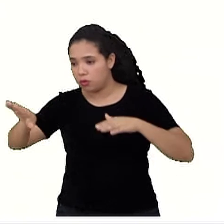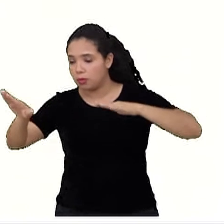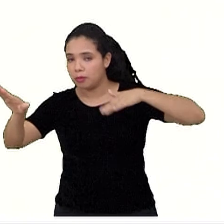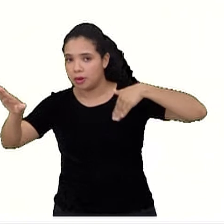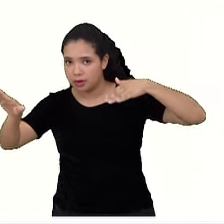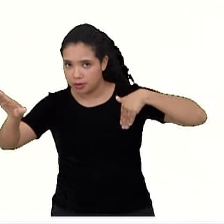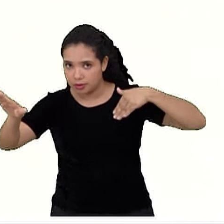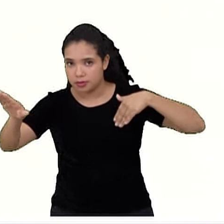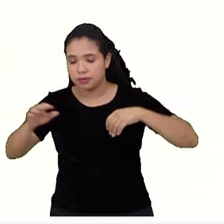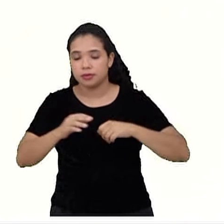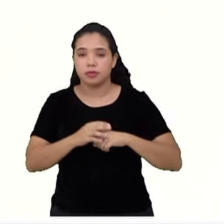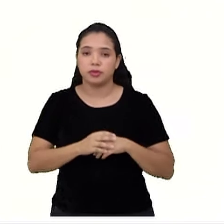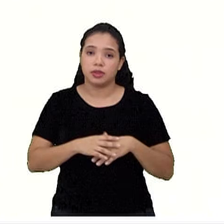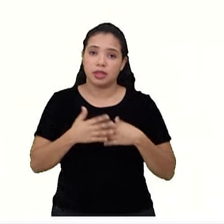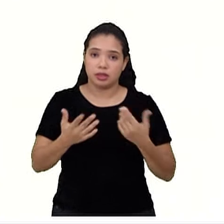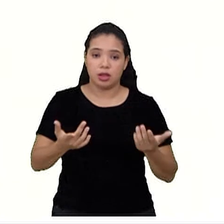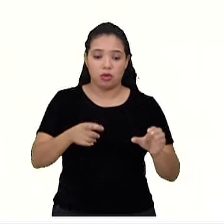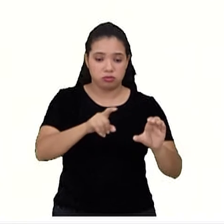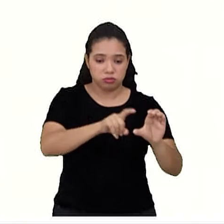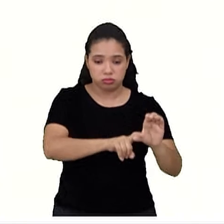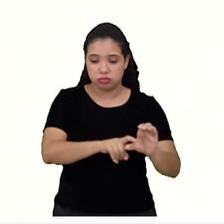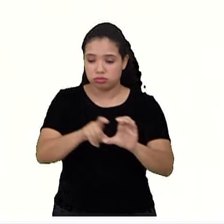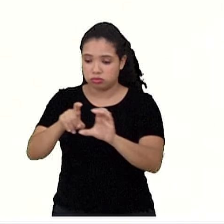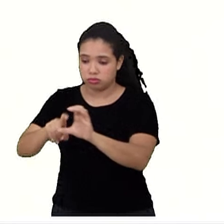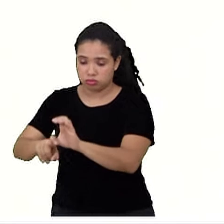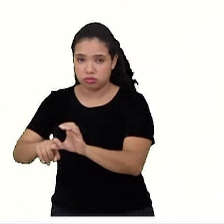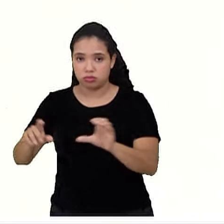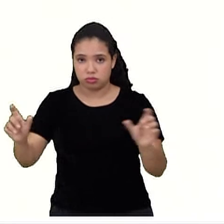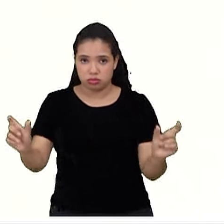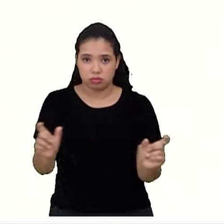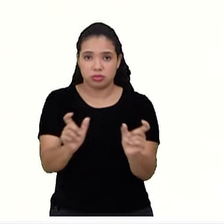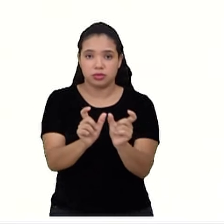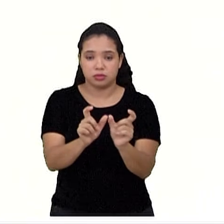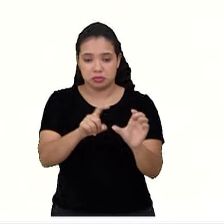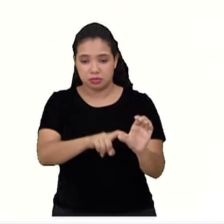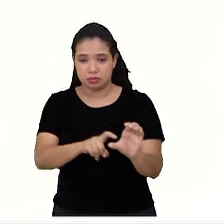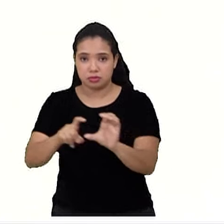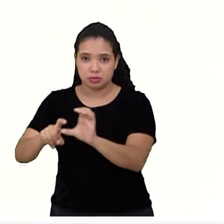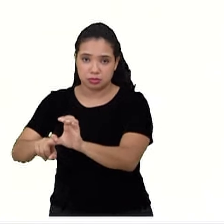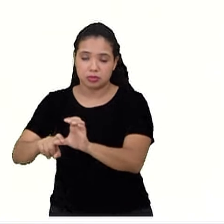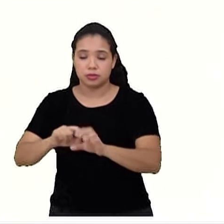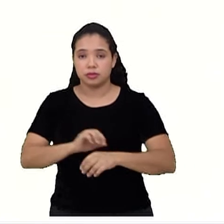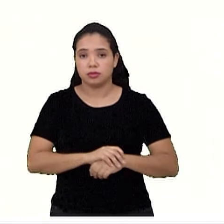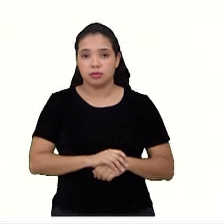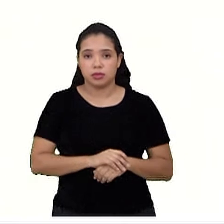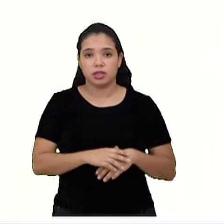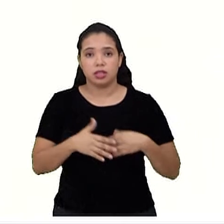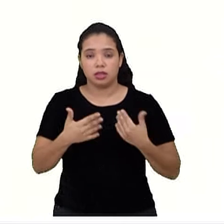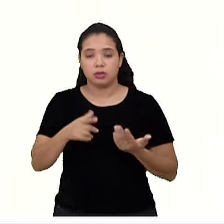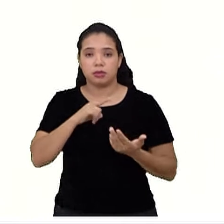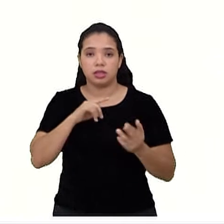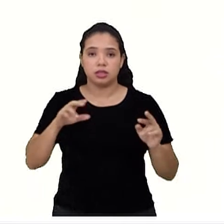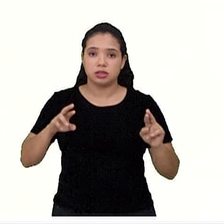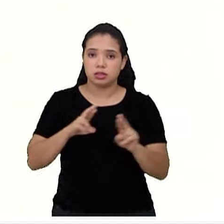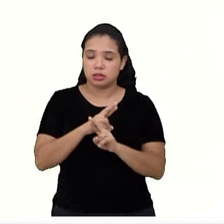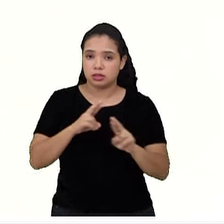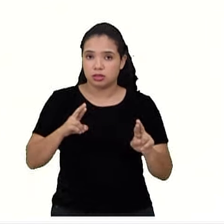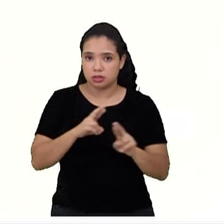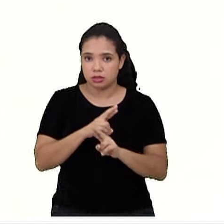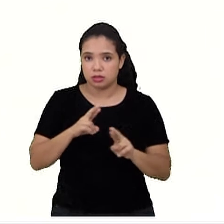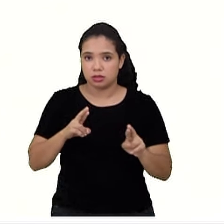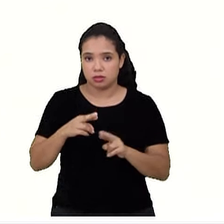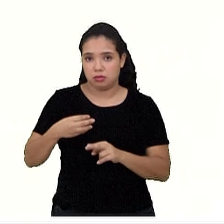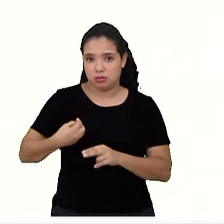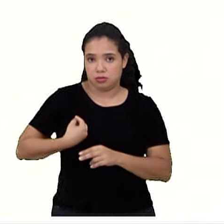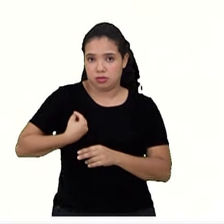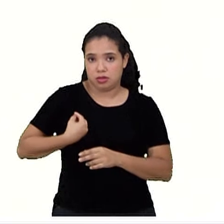Então, uma condição depende da outra, né? Tais circunstâncias e fatos podem estar relacionados ao